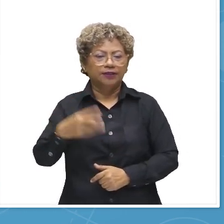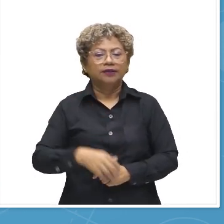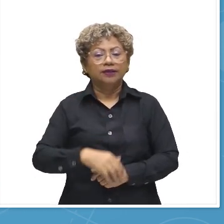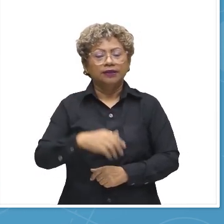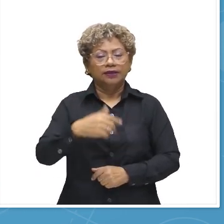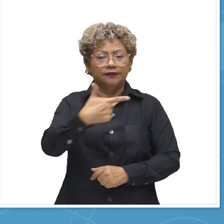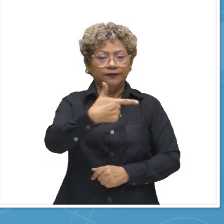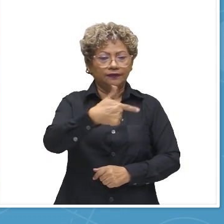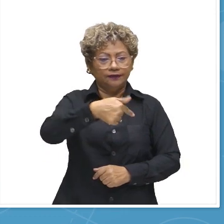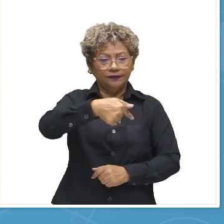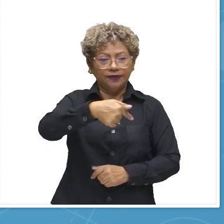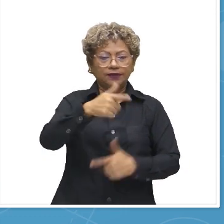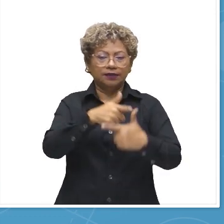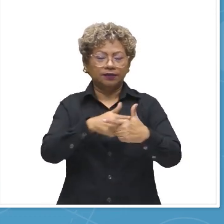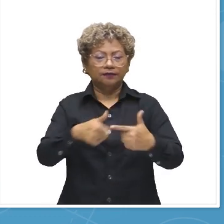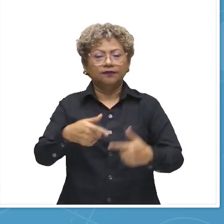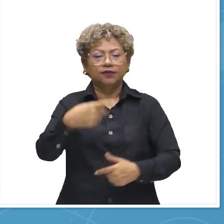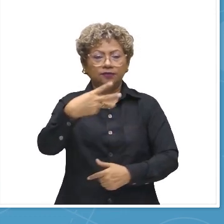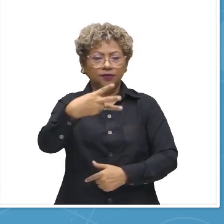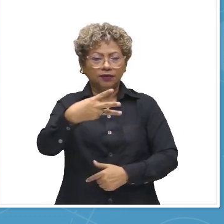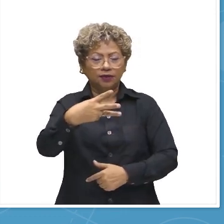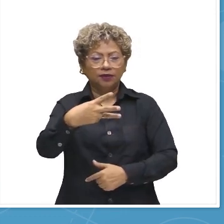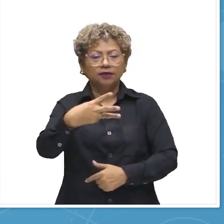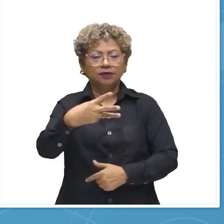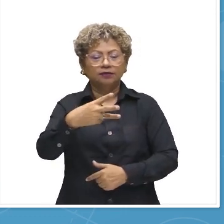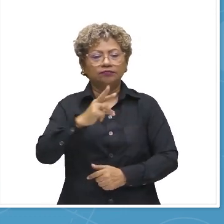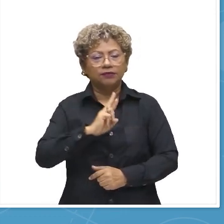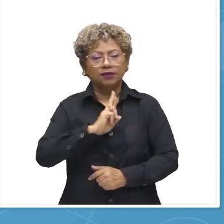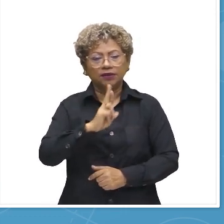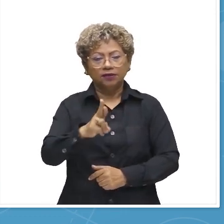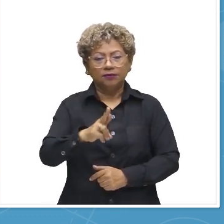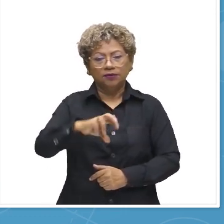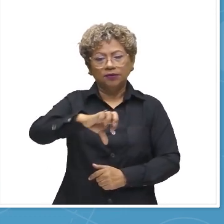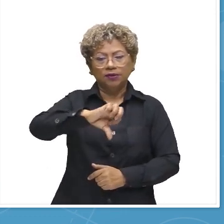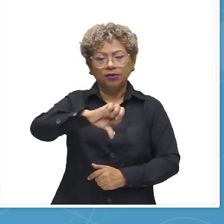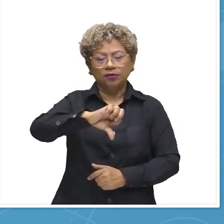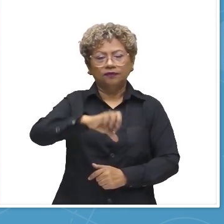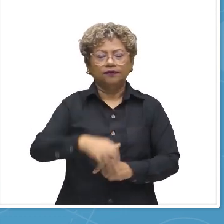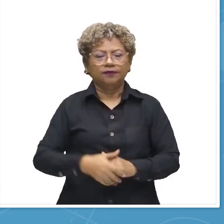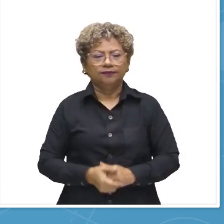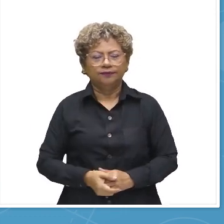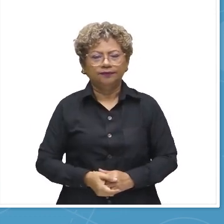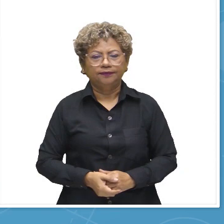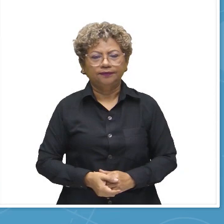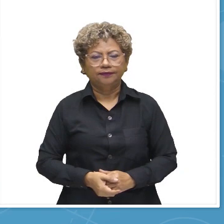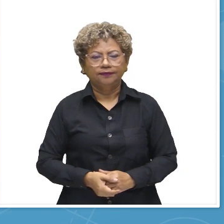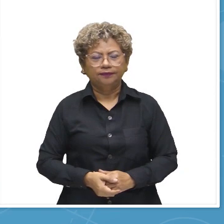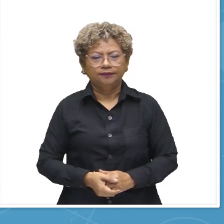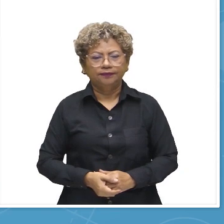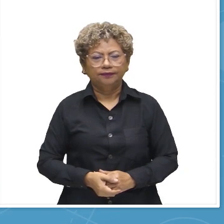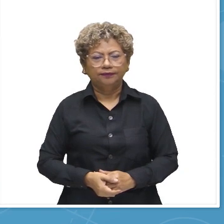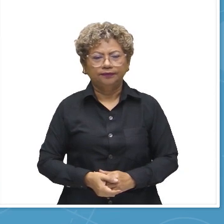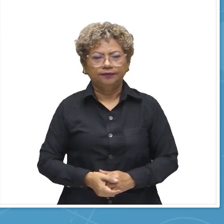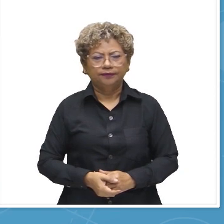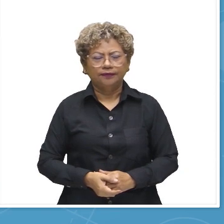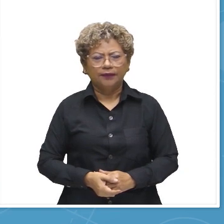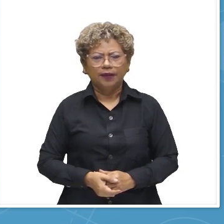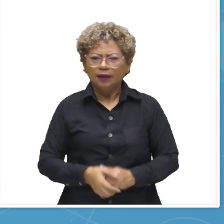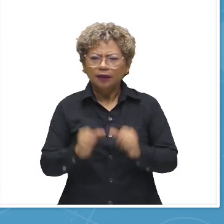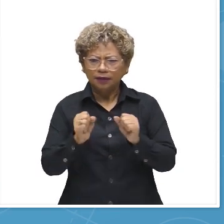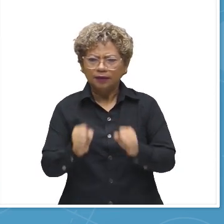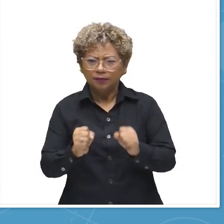3. E 27 dividido por 3 é igual a 9. 3 vezes 9, 27. Consigo ir a um